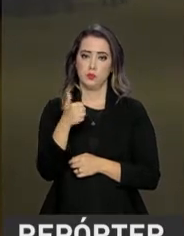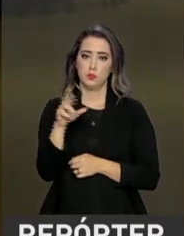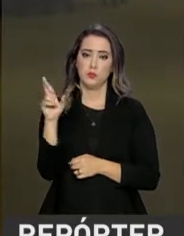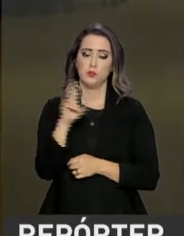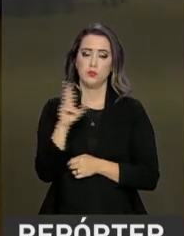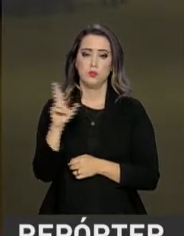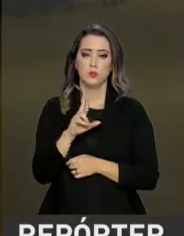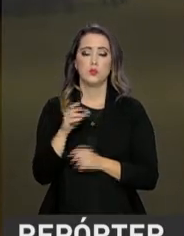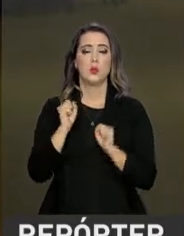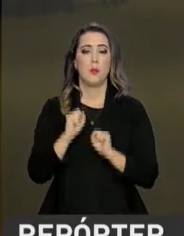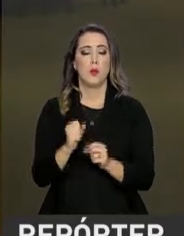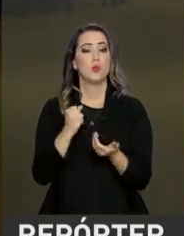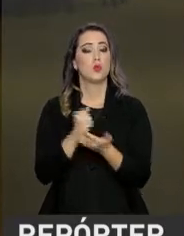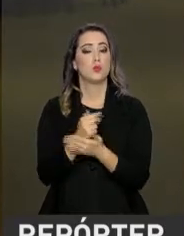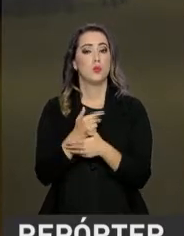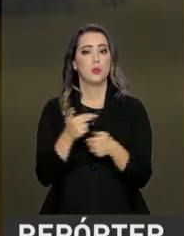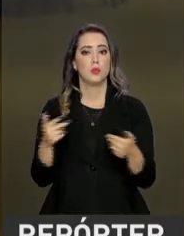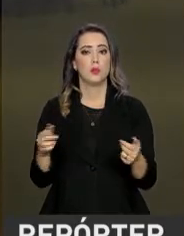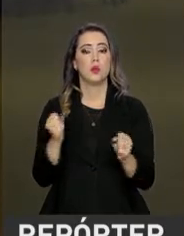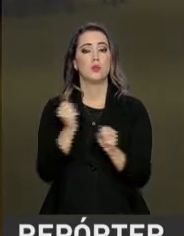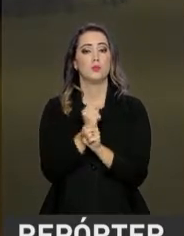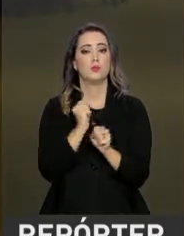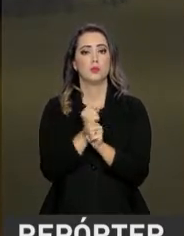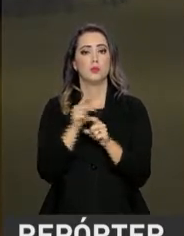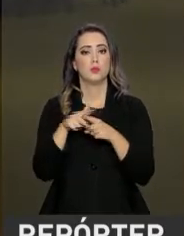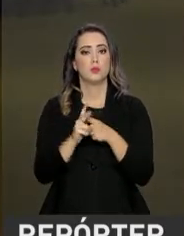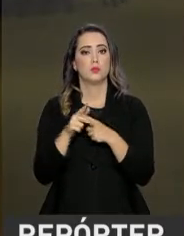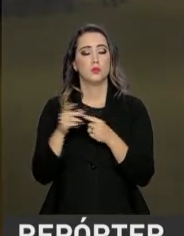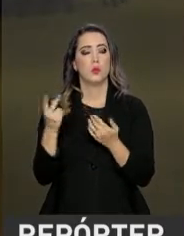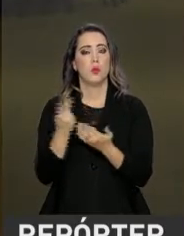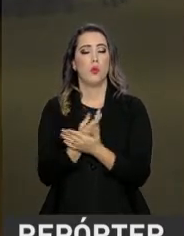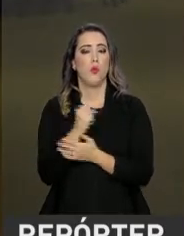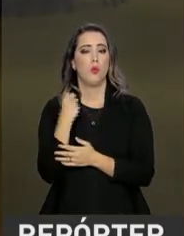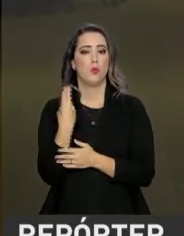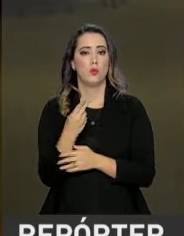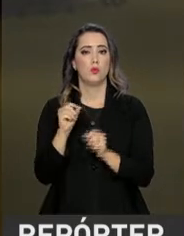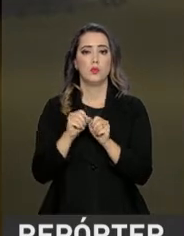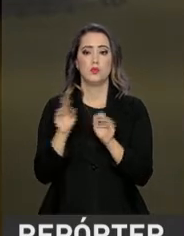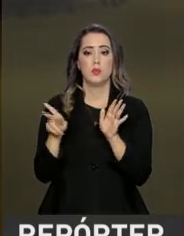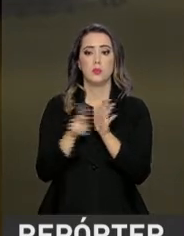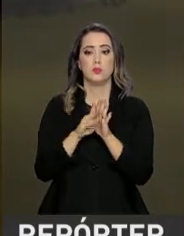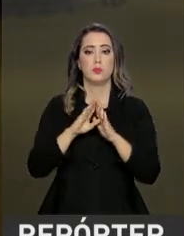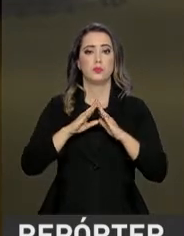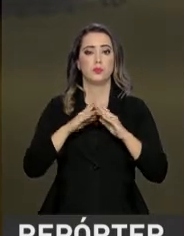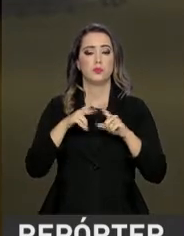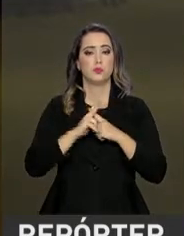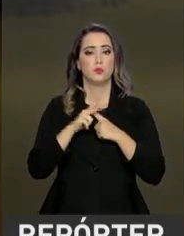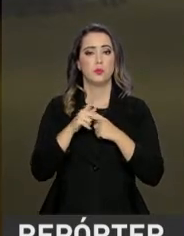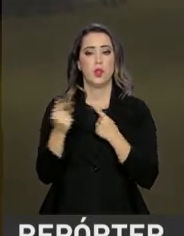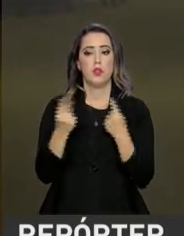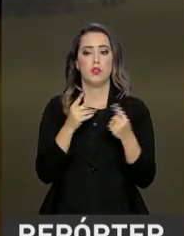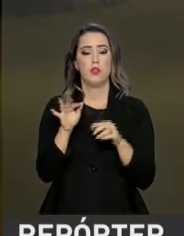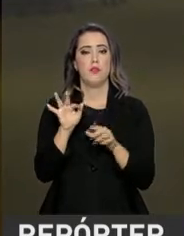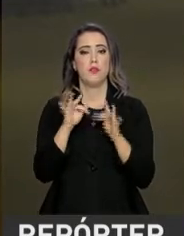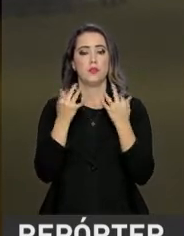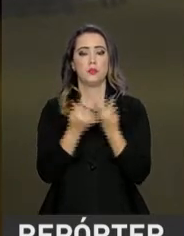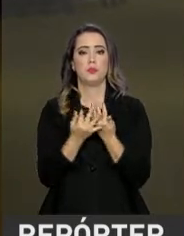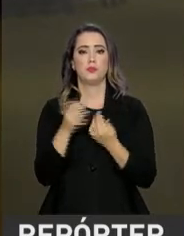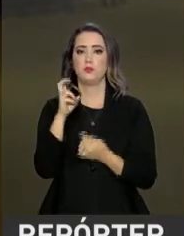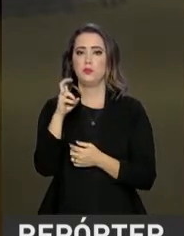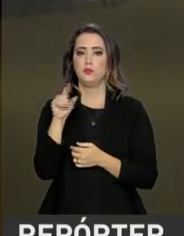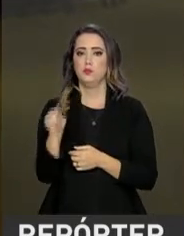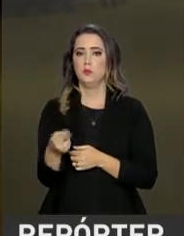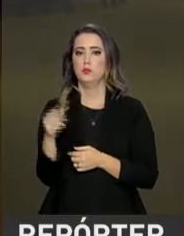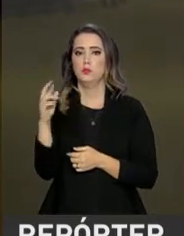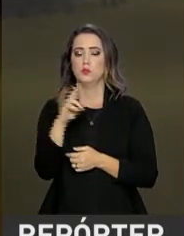reais podem comprar materiais de construção ou realizar reforma de suas casas cada família recebe em média cinco